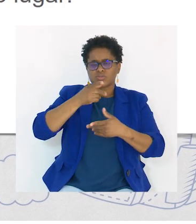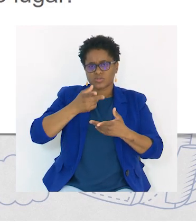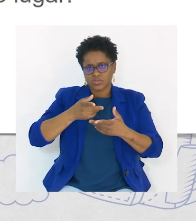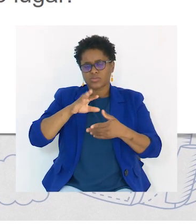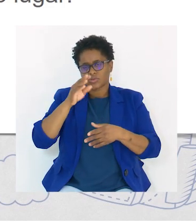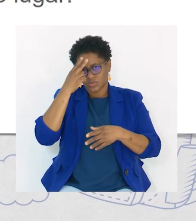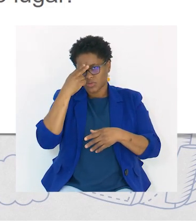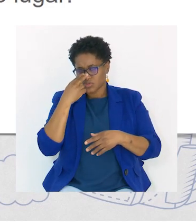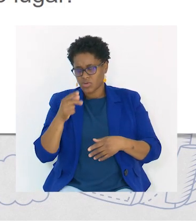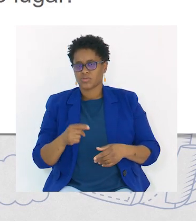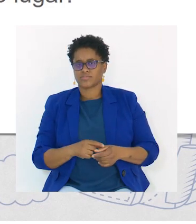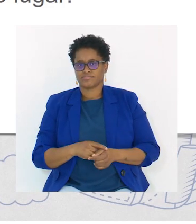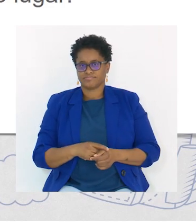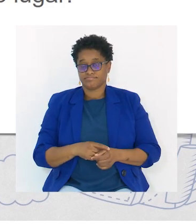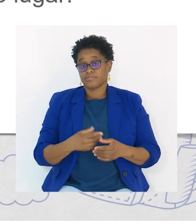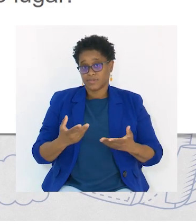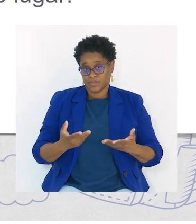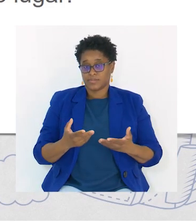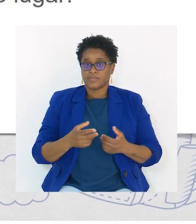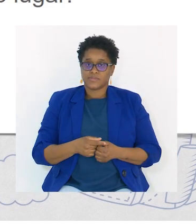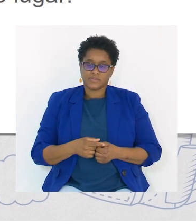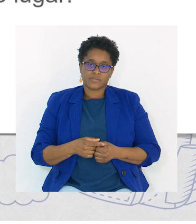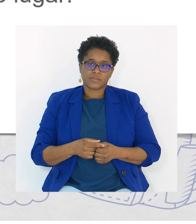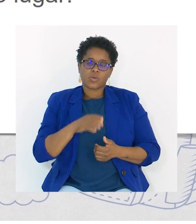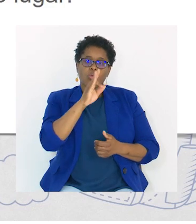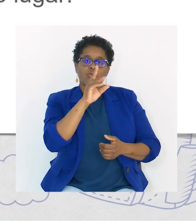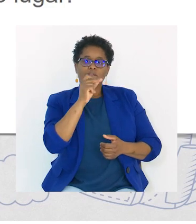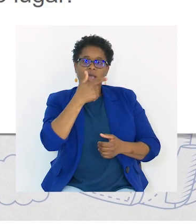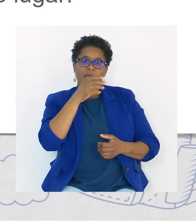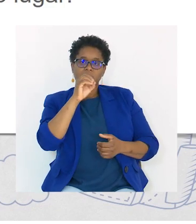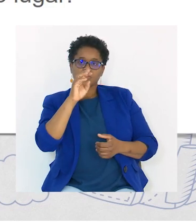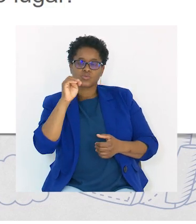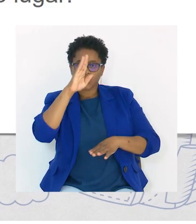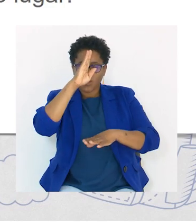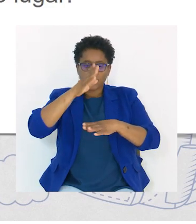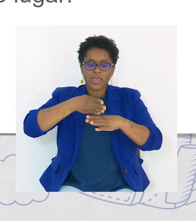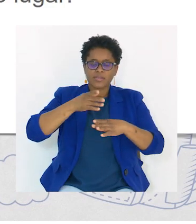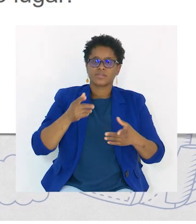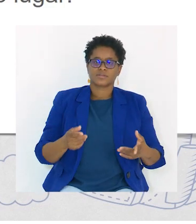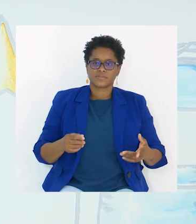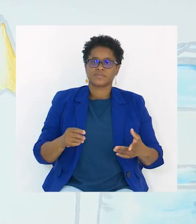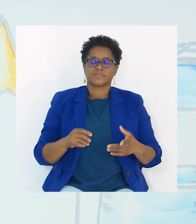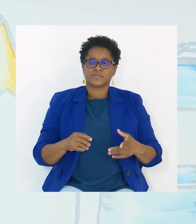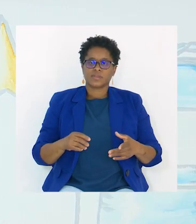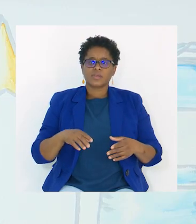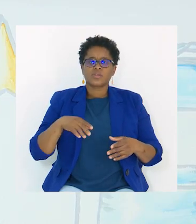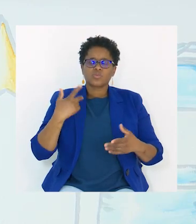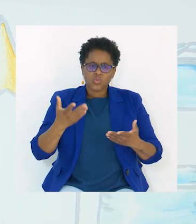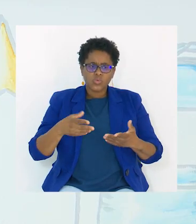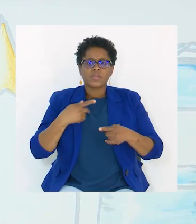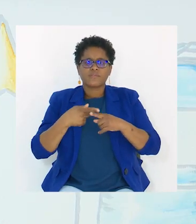históricos. Pois, os factos acontecem num